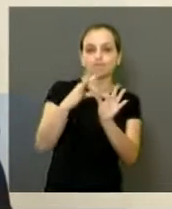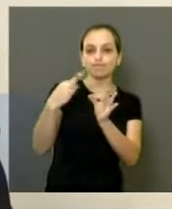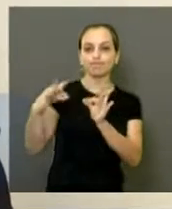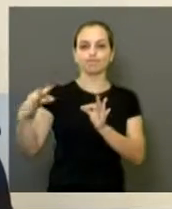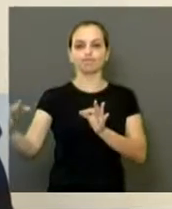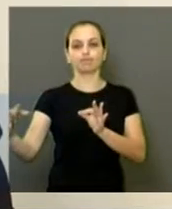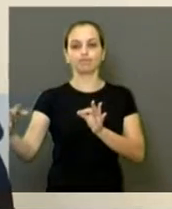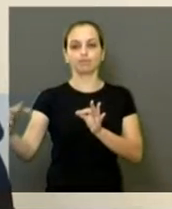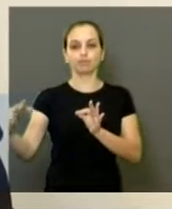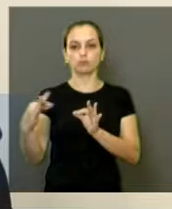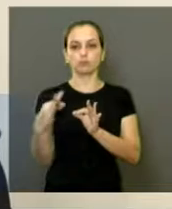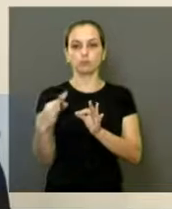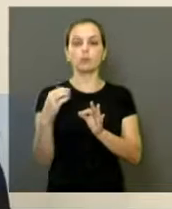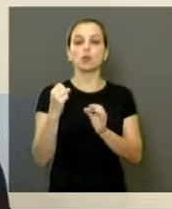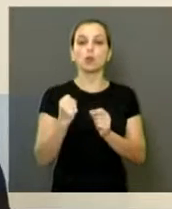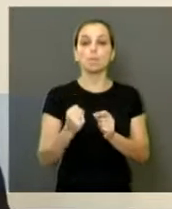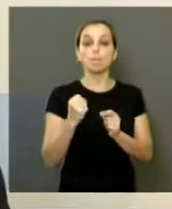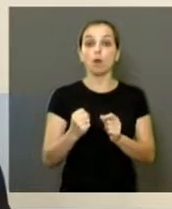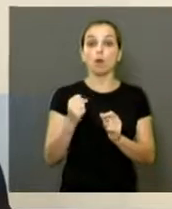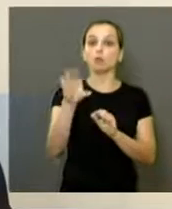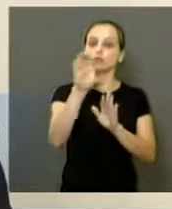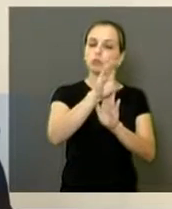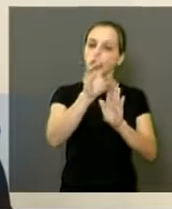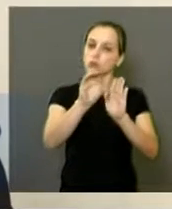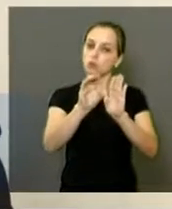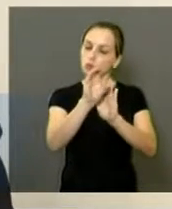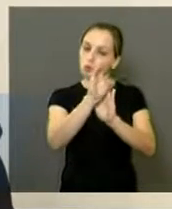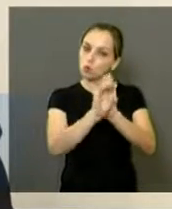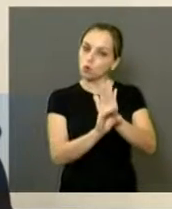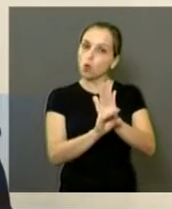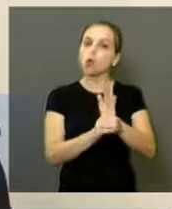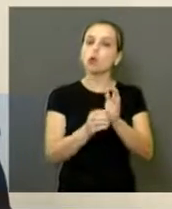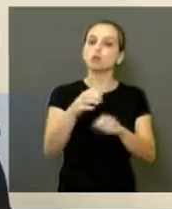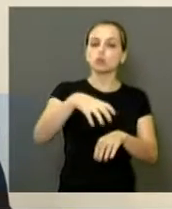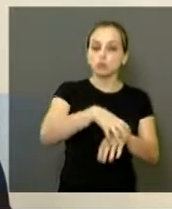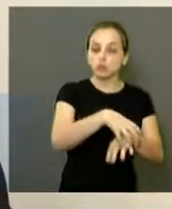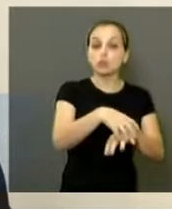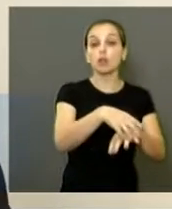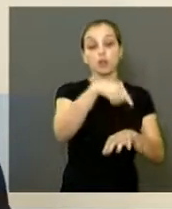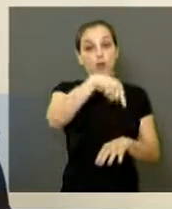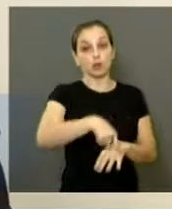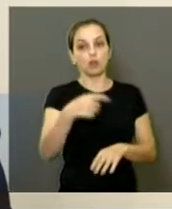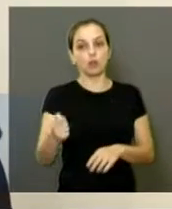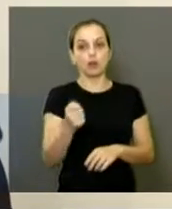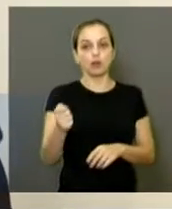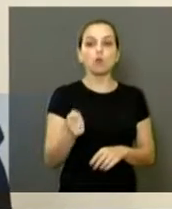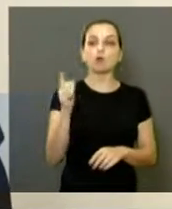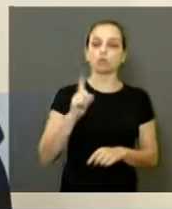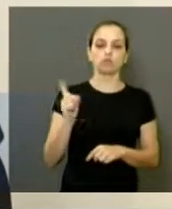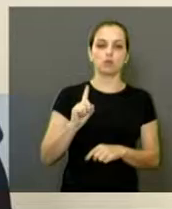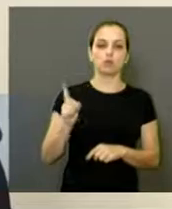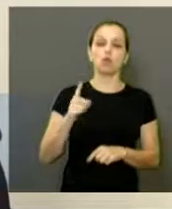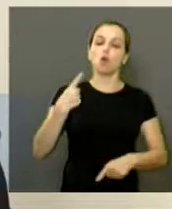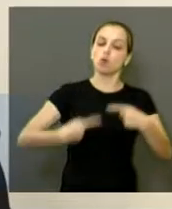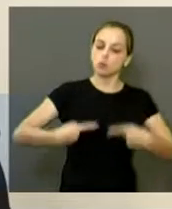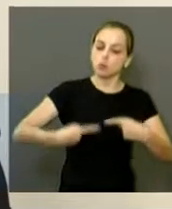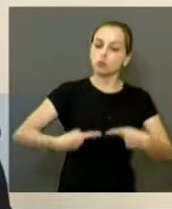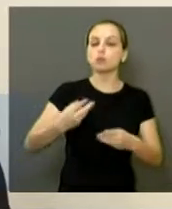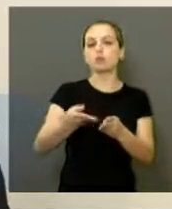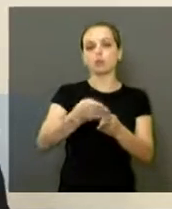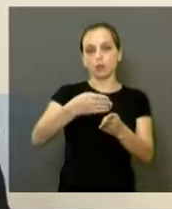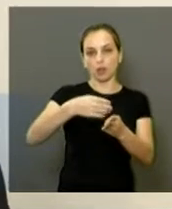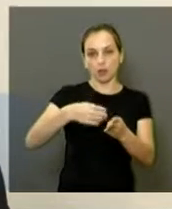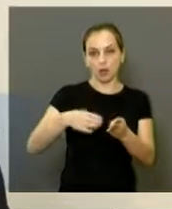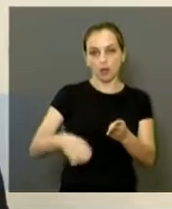isso pode até tá no código brasileiro de trânsito mas aqui em araraquara não porque o que nós discutimos essa casa